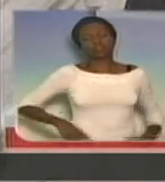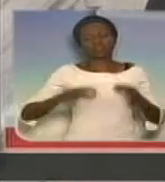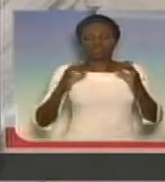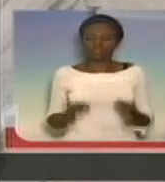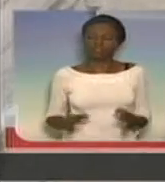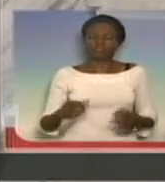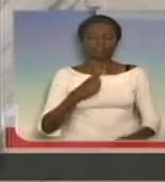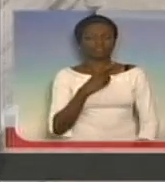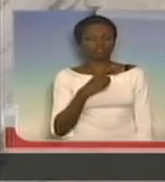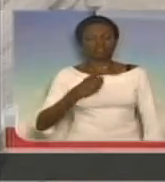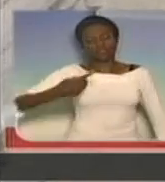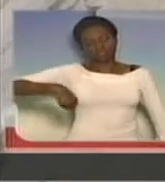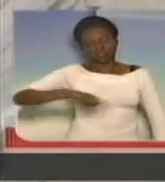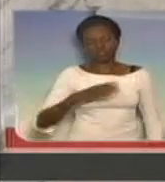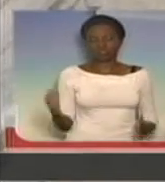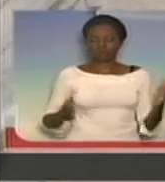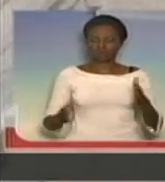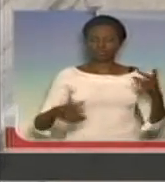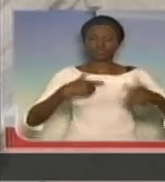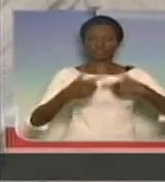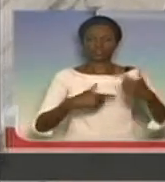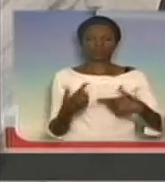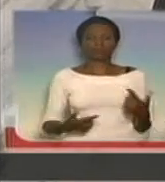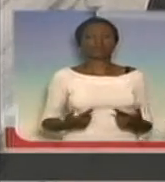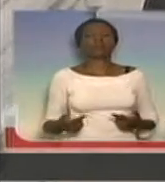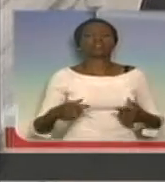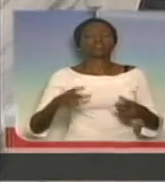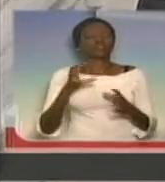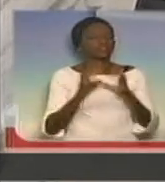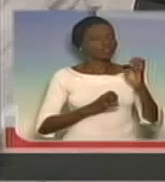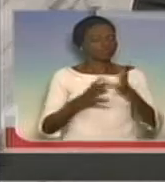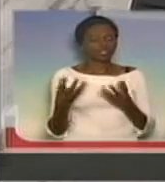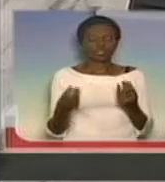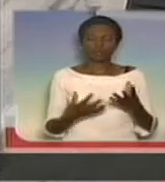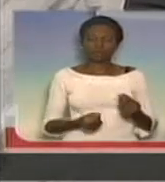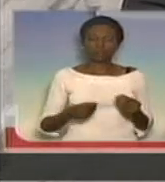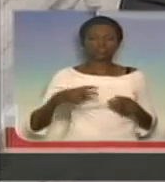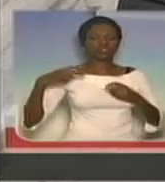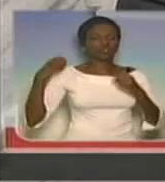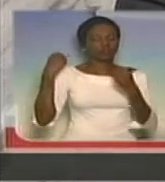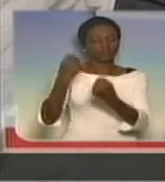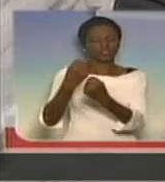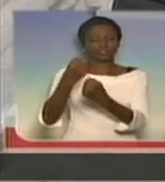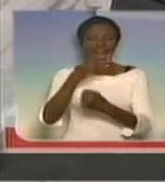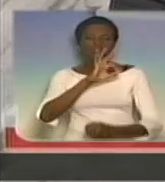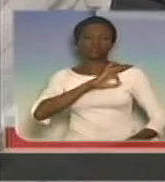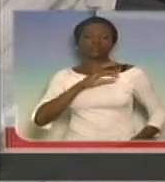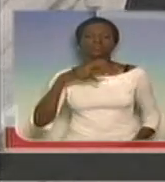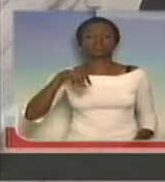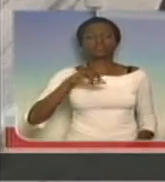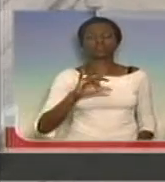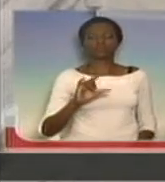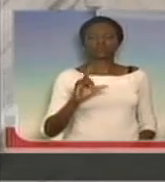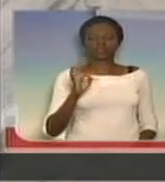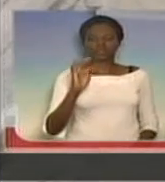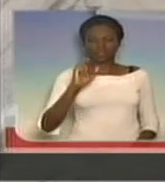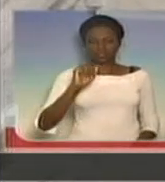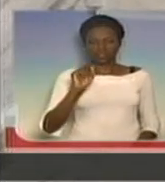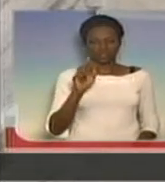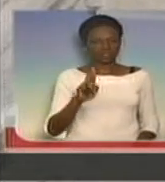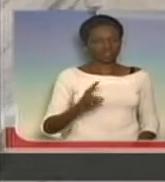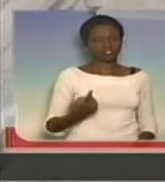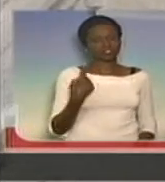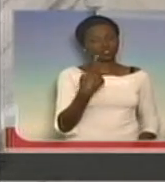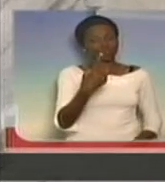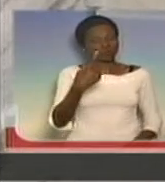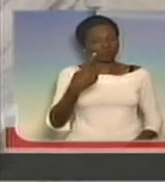que nós, durante nossos mandatos, no nosso mandato, nós vamos brigar muito pela defesa dos policiais militares. E um dos primeiros pontos